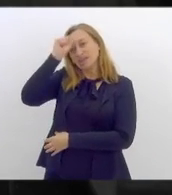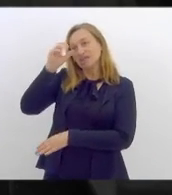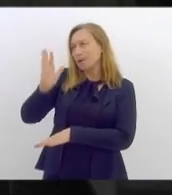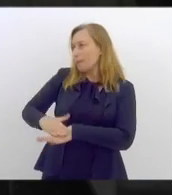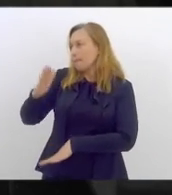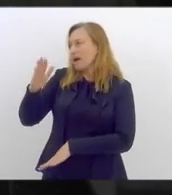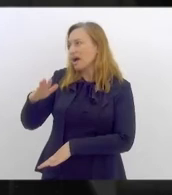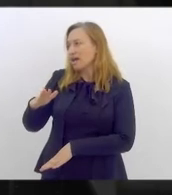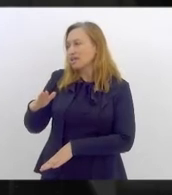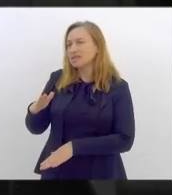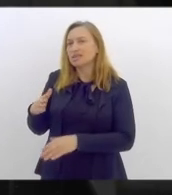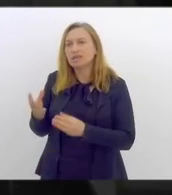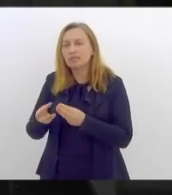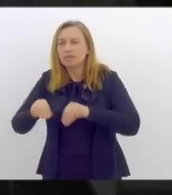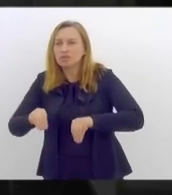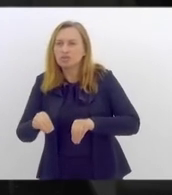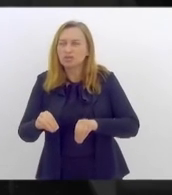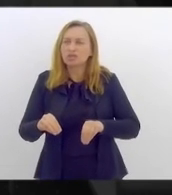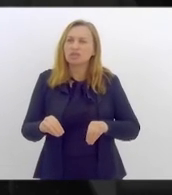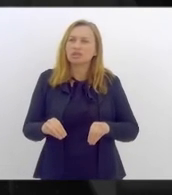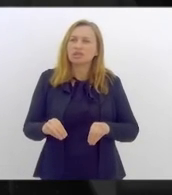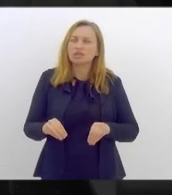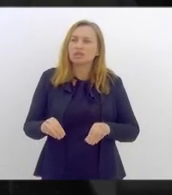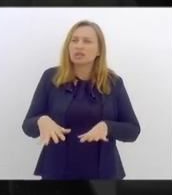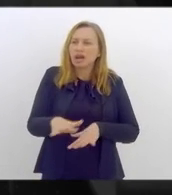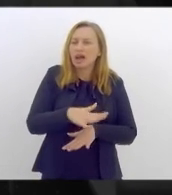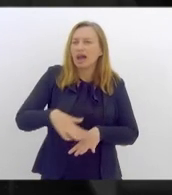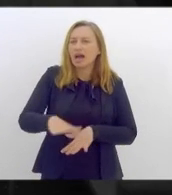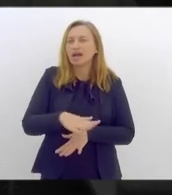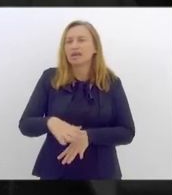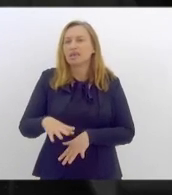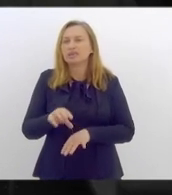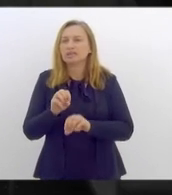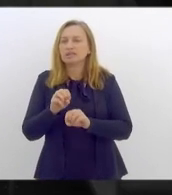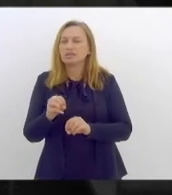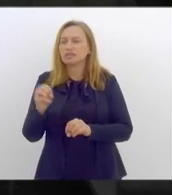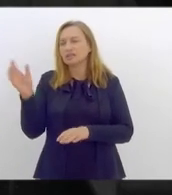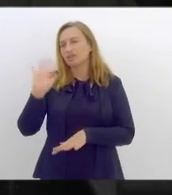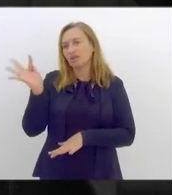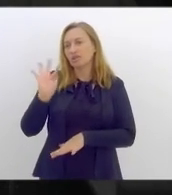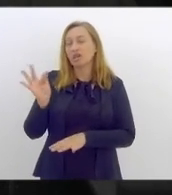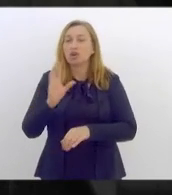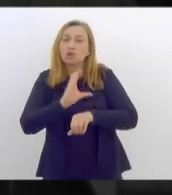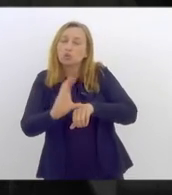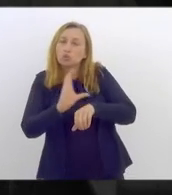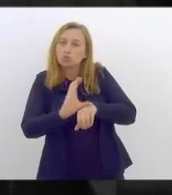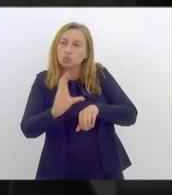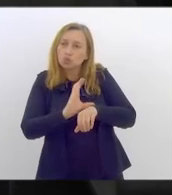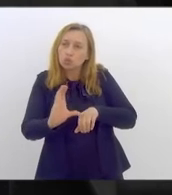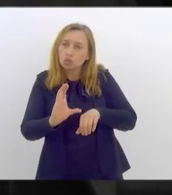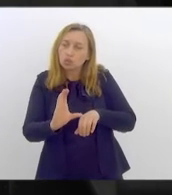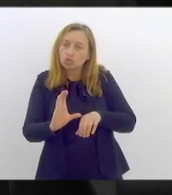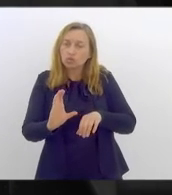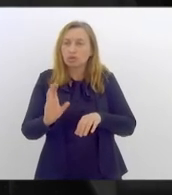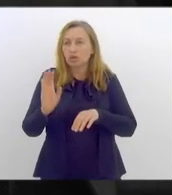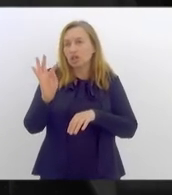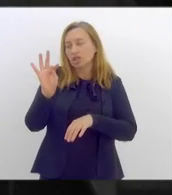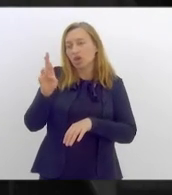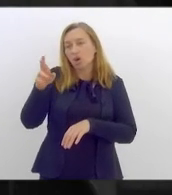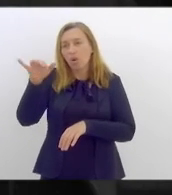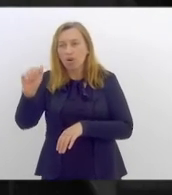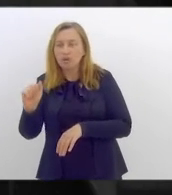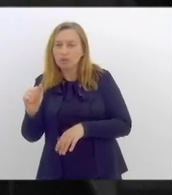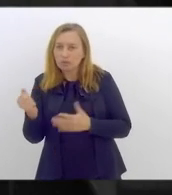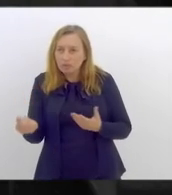mais interferindo diretamente na organização pedagógica da faculdade por exemplo os cursos os cursos ditos teóricos agora